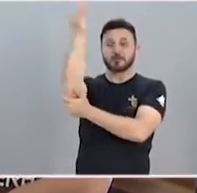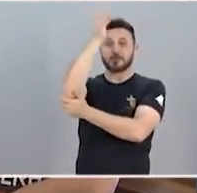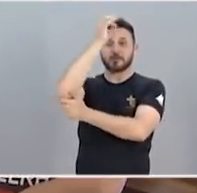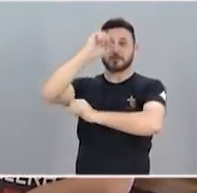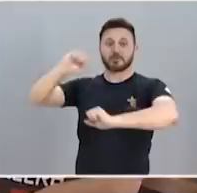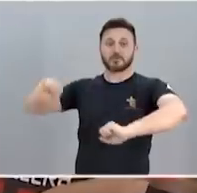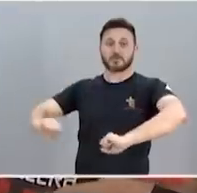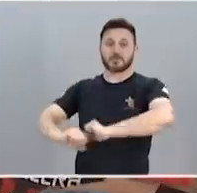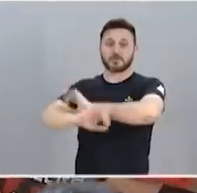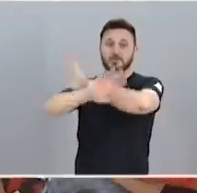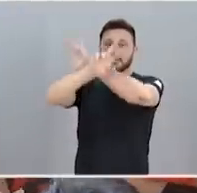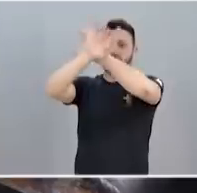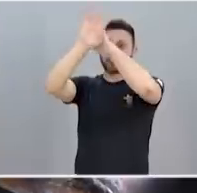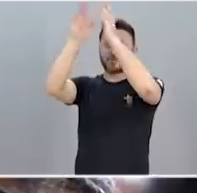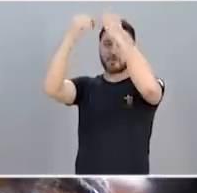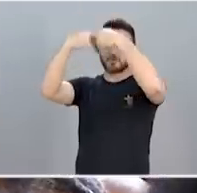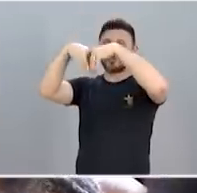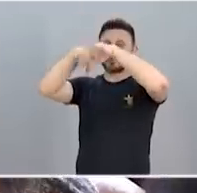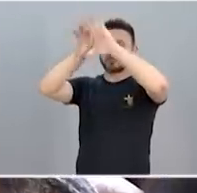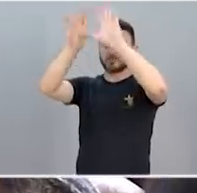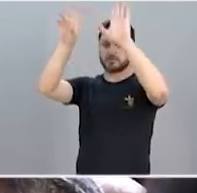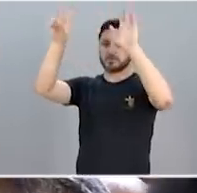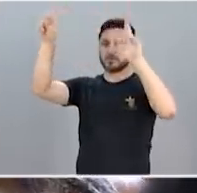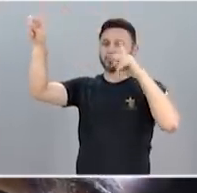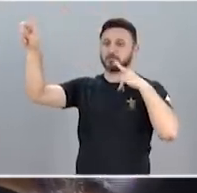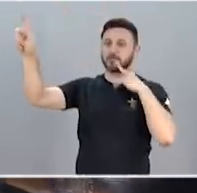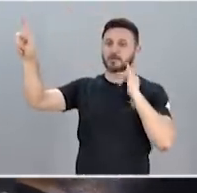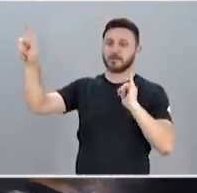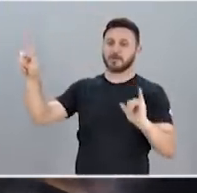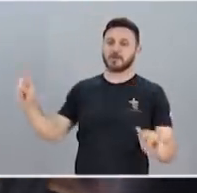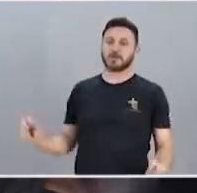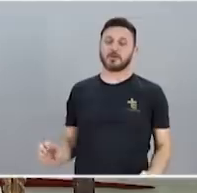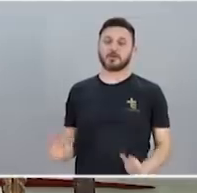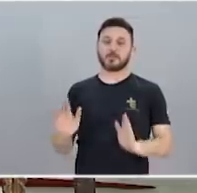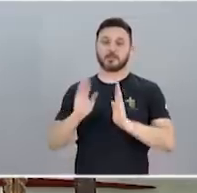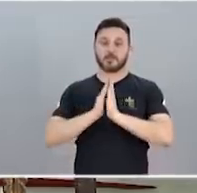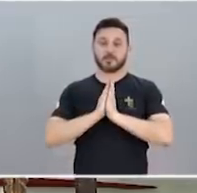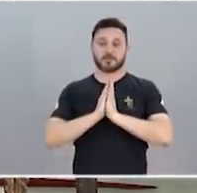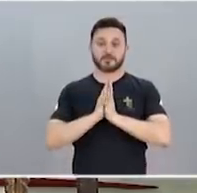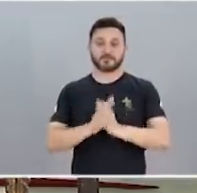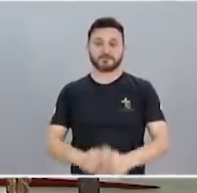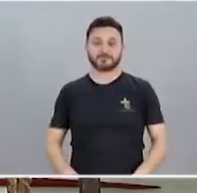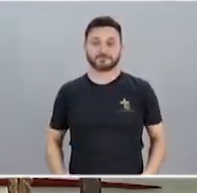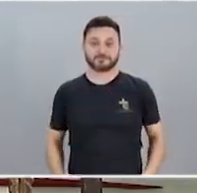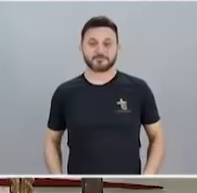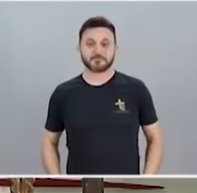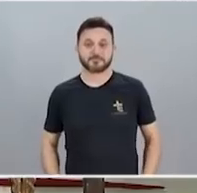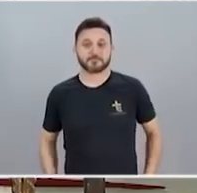Espírito Santo, na glória de Deus Pai. Amém.